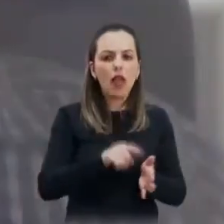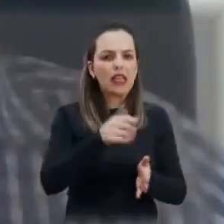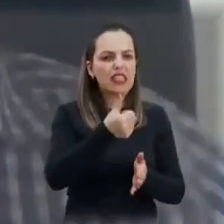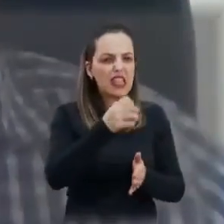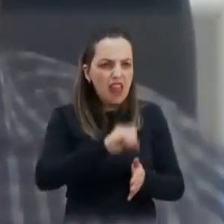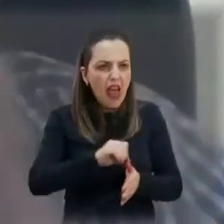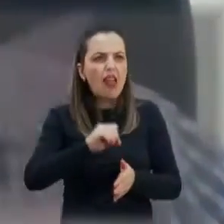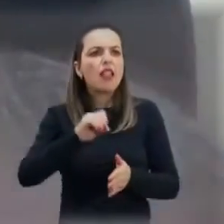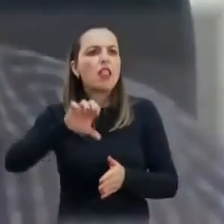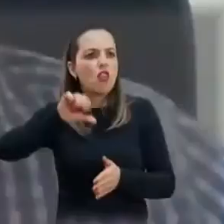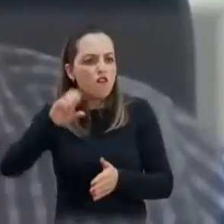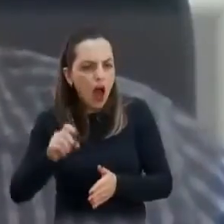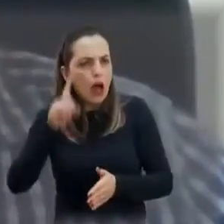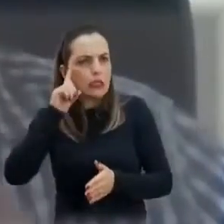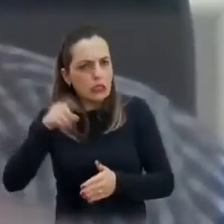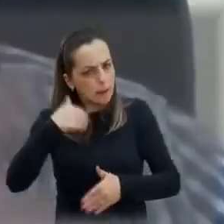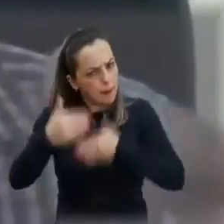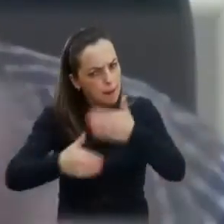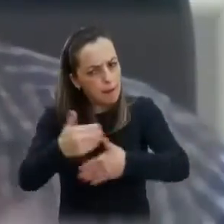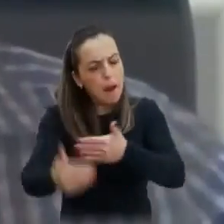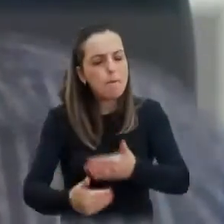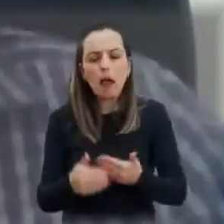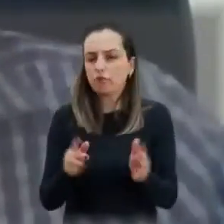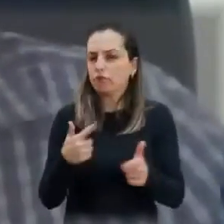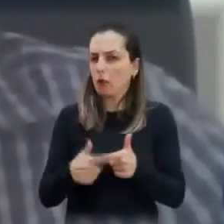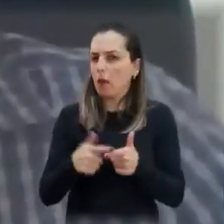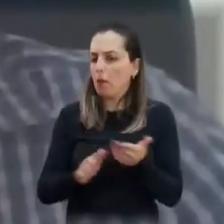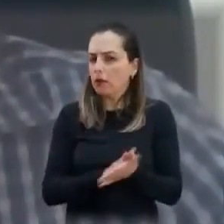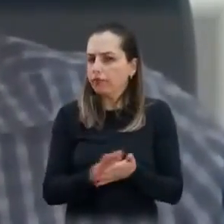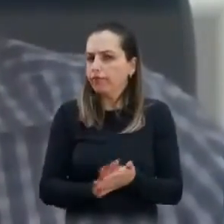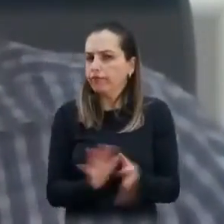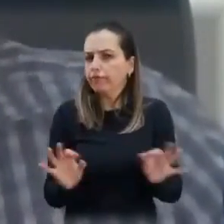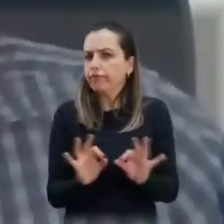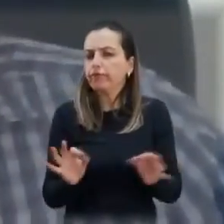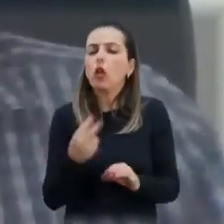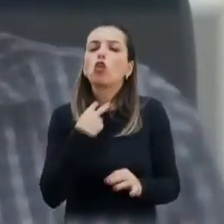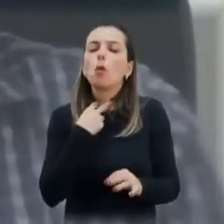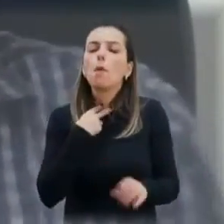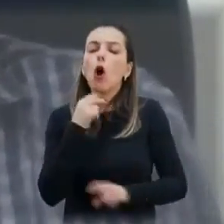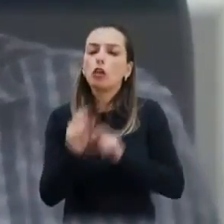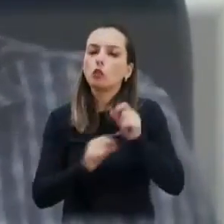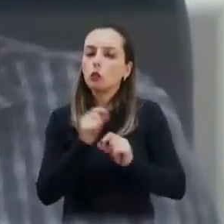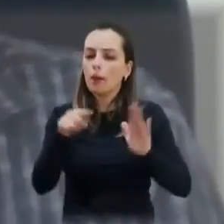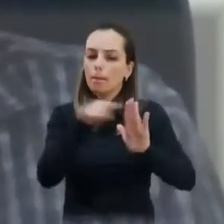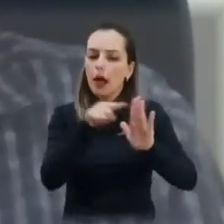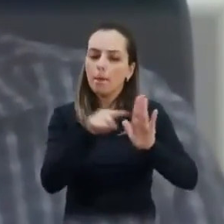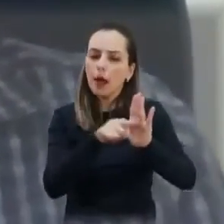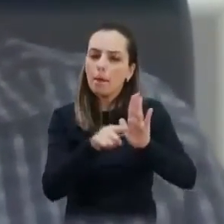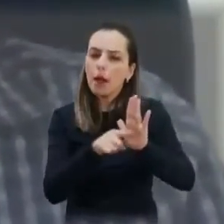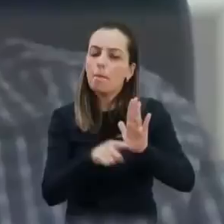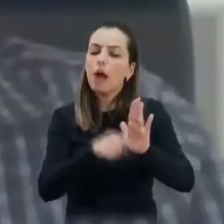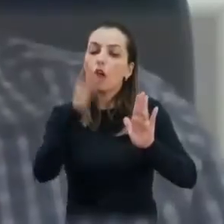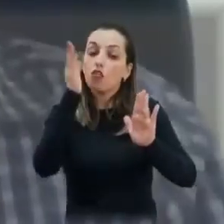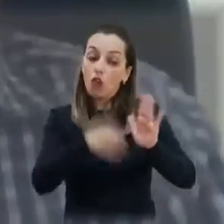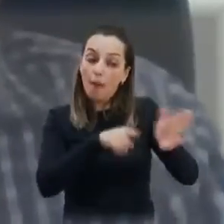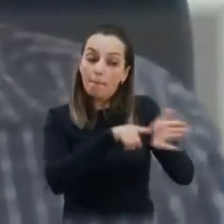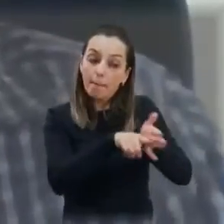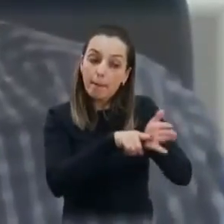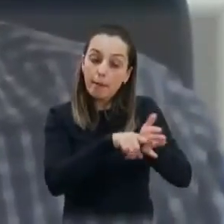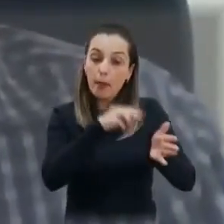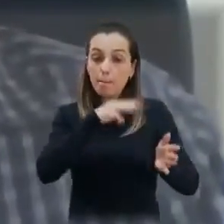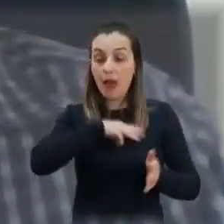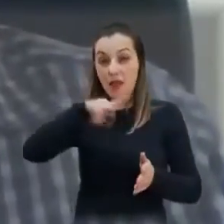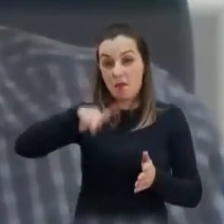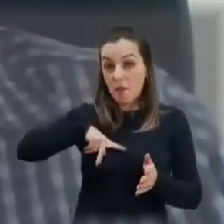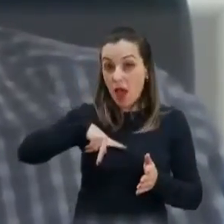60 dias, algum prazo prorrogado, não tem problema, não. Que não pode, na realidade, os itens que já estão sendo apurados no Ministério Público,